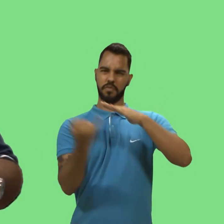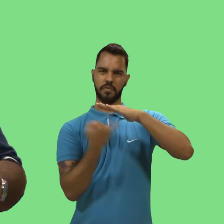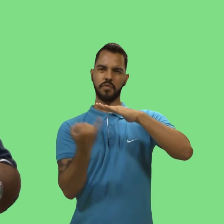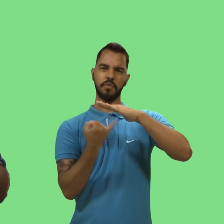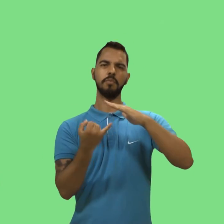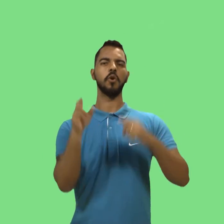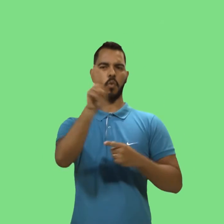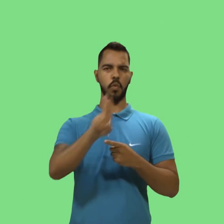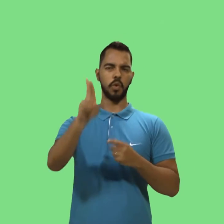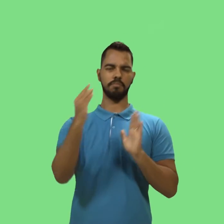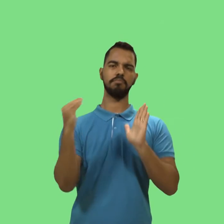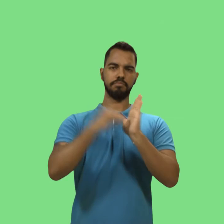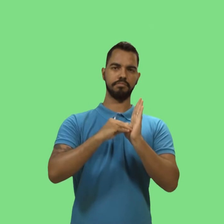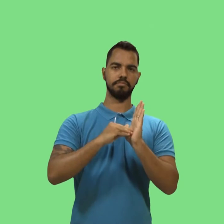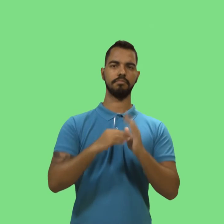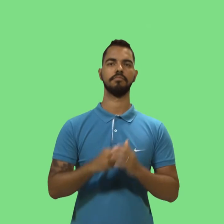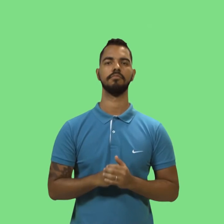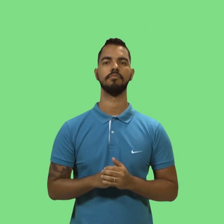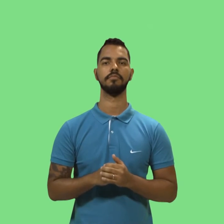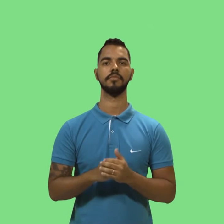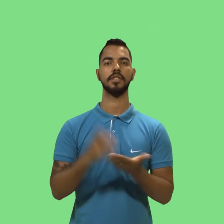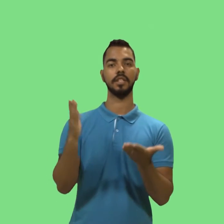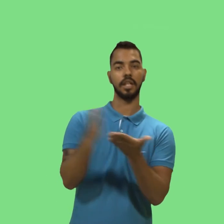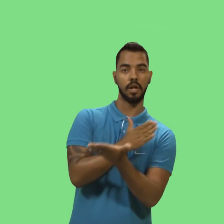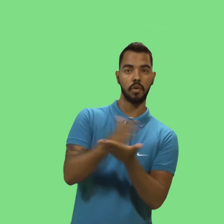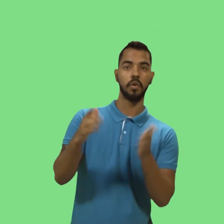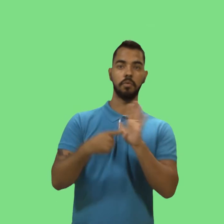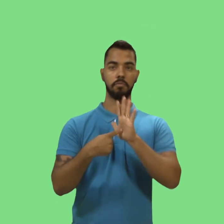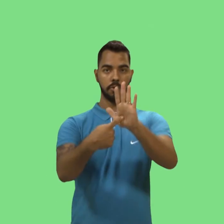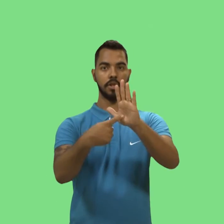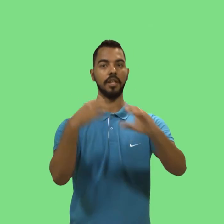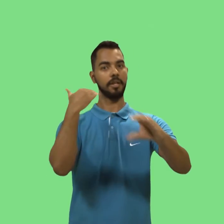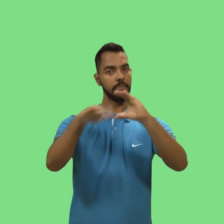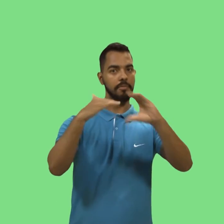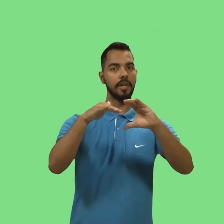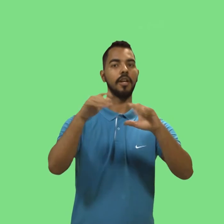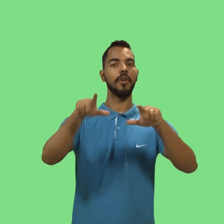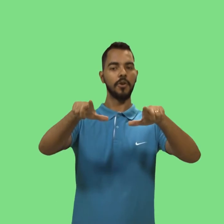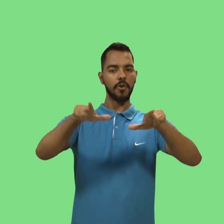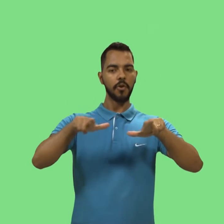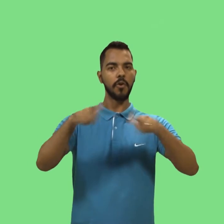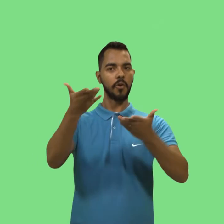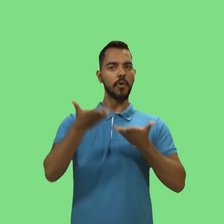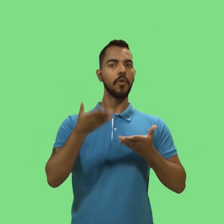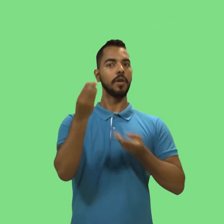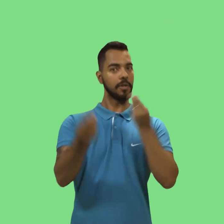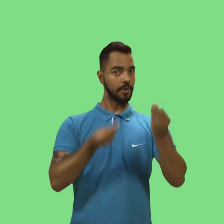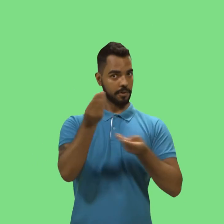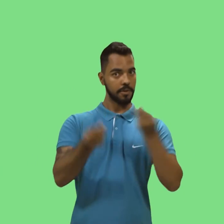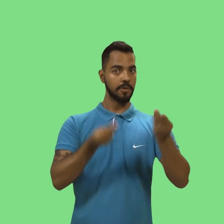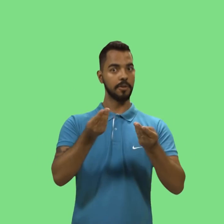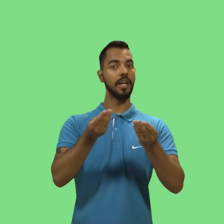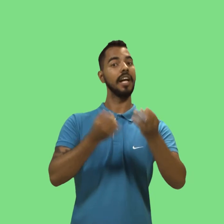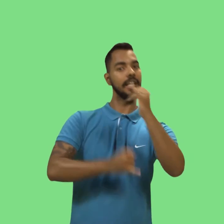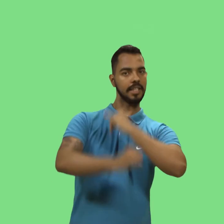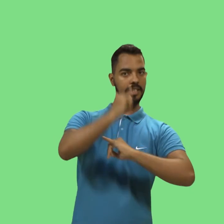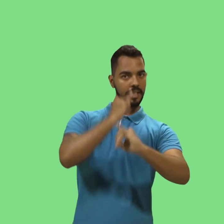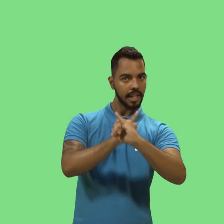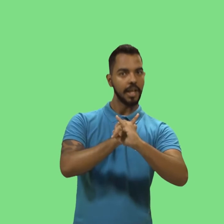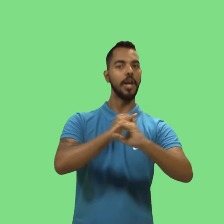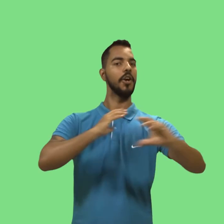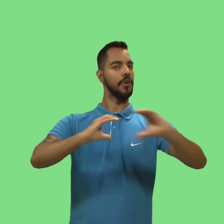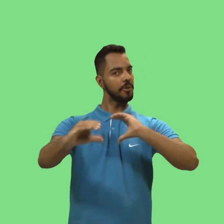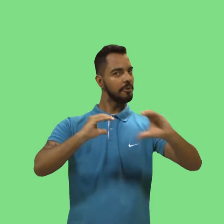vocês alguns convites que são feitos por e-mail, que é um meio de comunicação via internet que tem